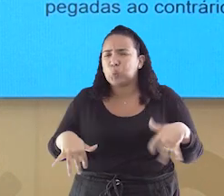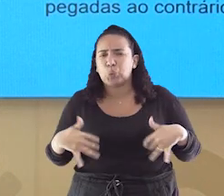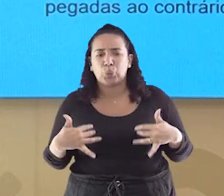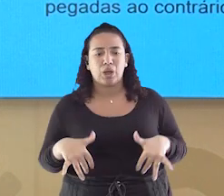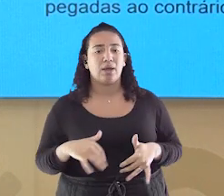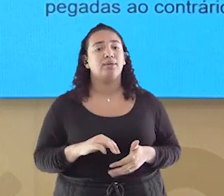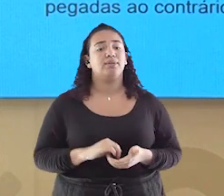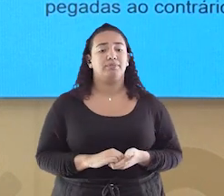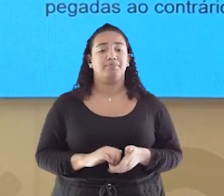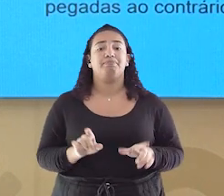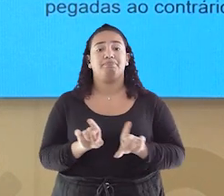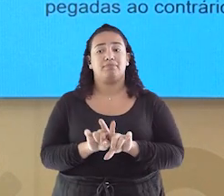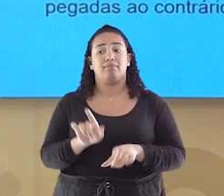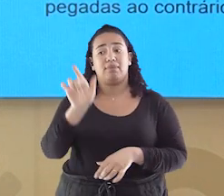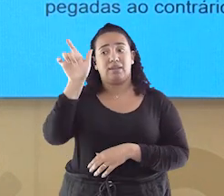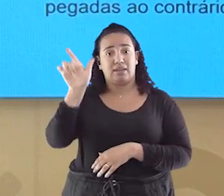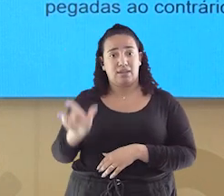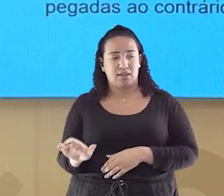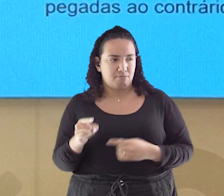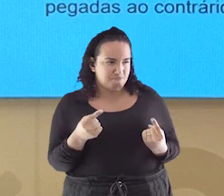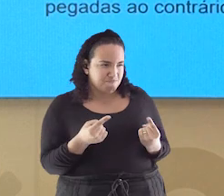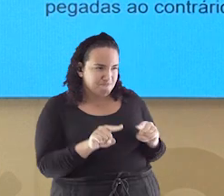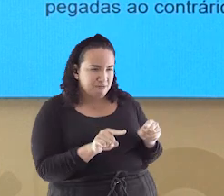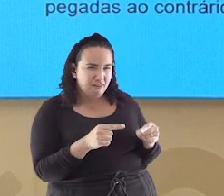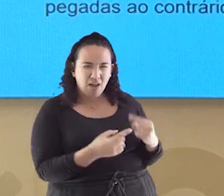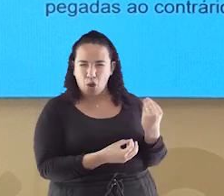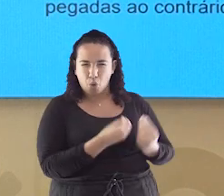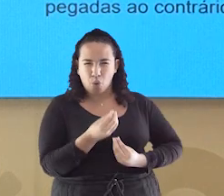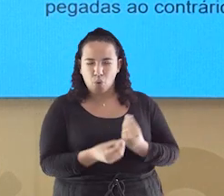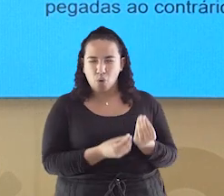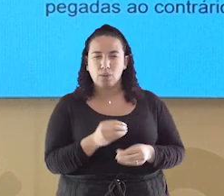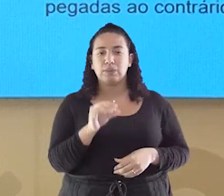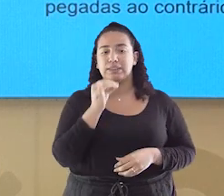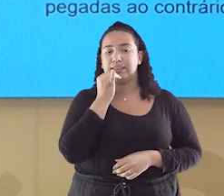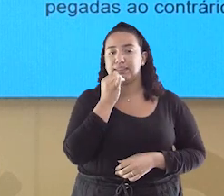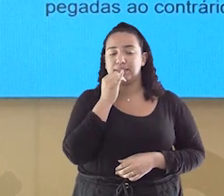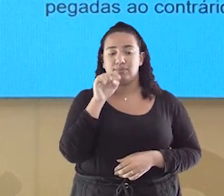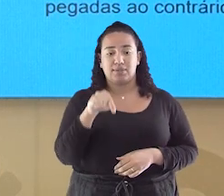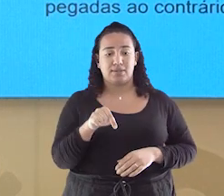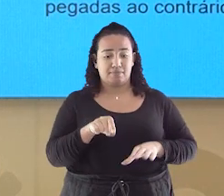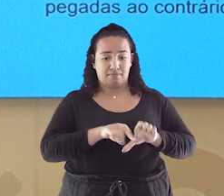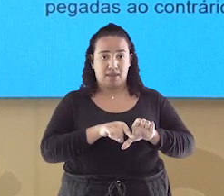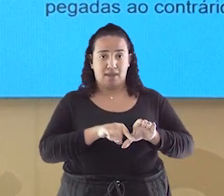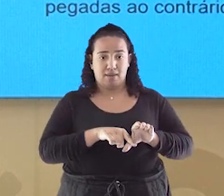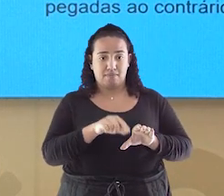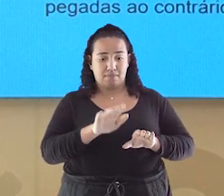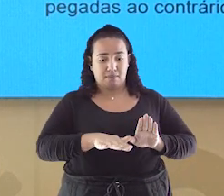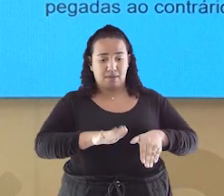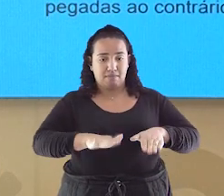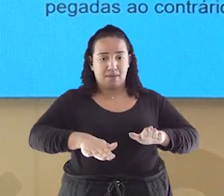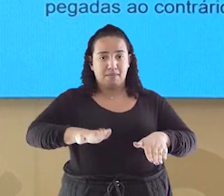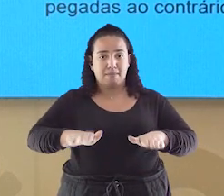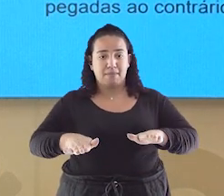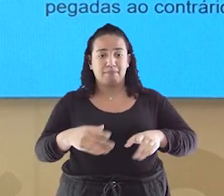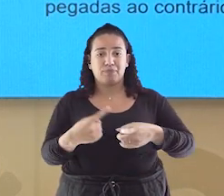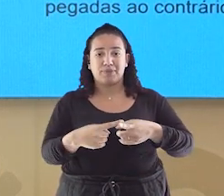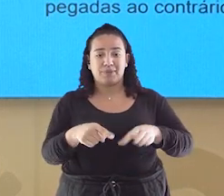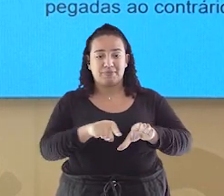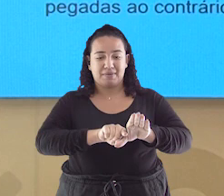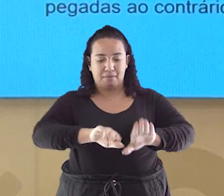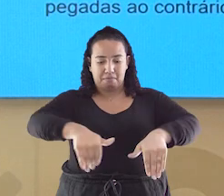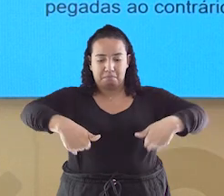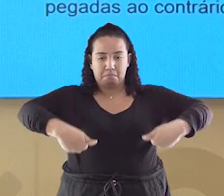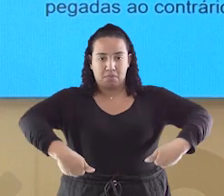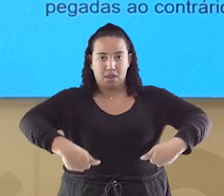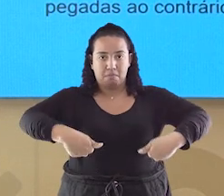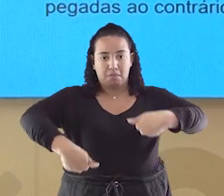neles. Outra forma do Curupira atazanar os mal-intencionados é deixando pegadas pelo chão, com seus pés